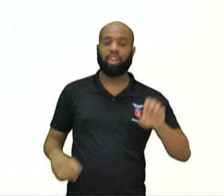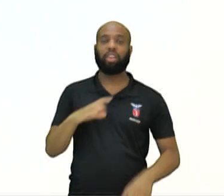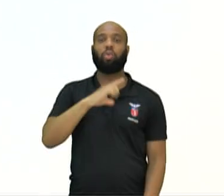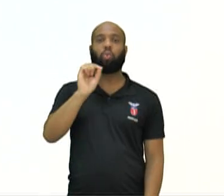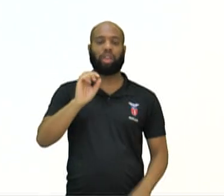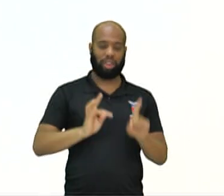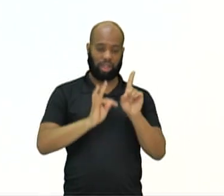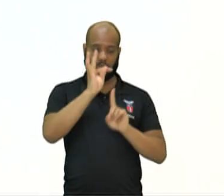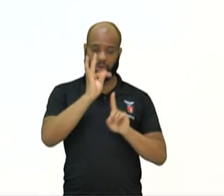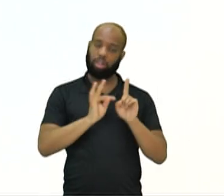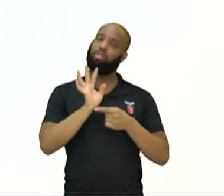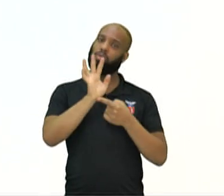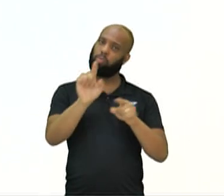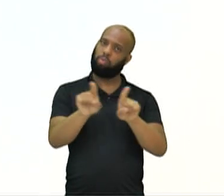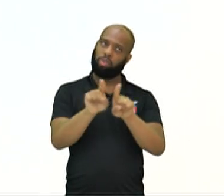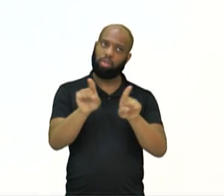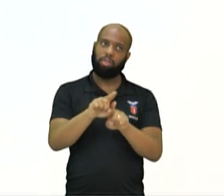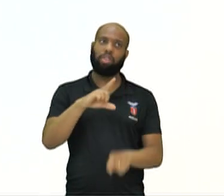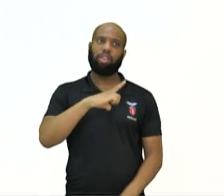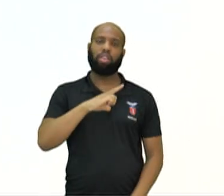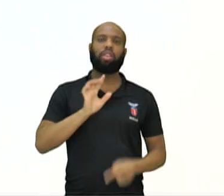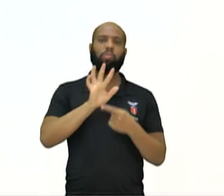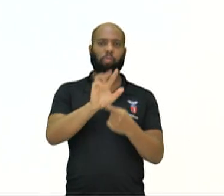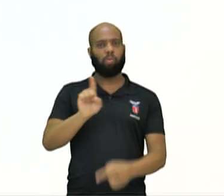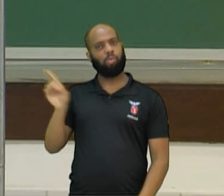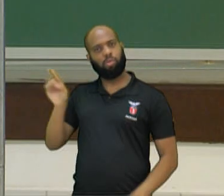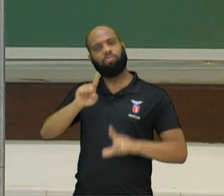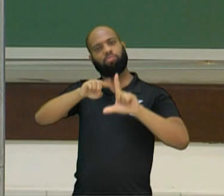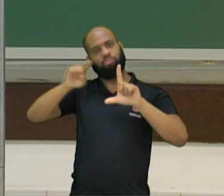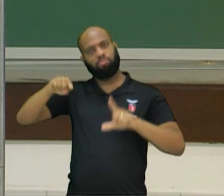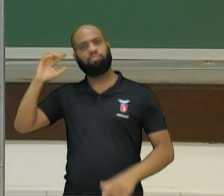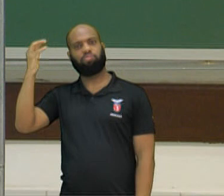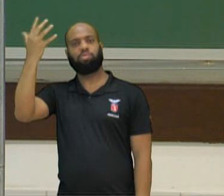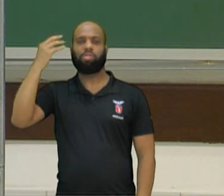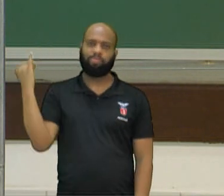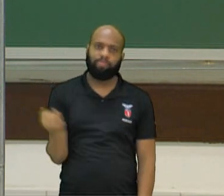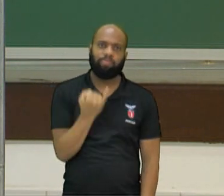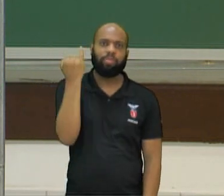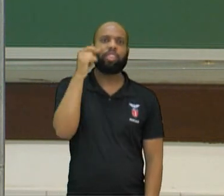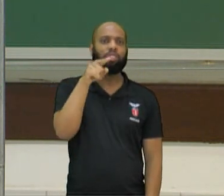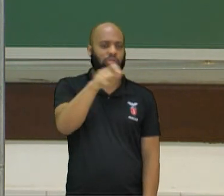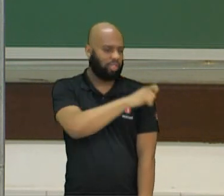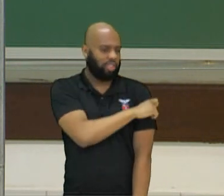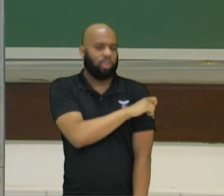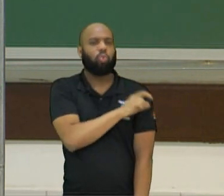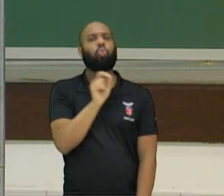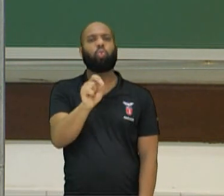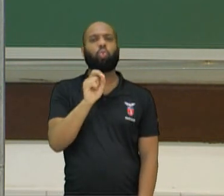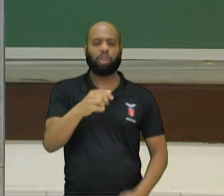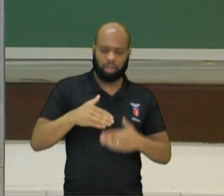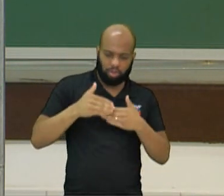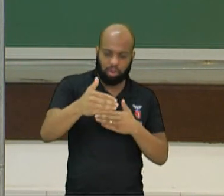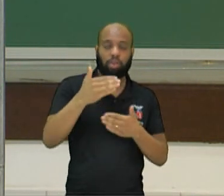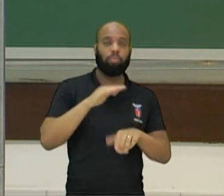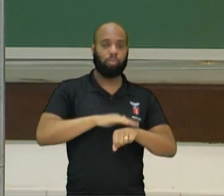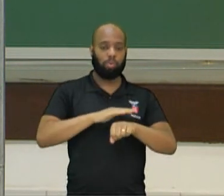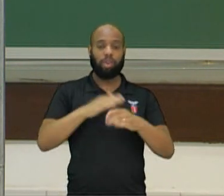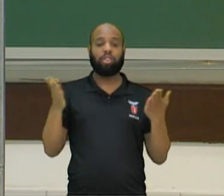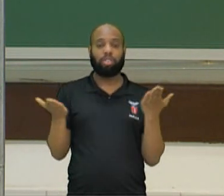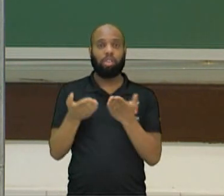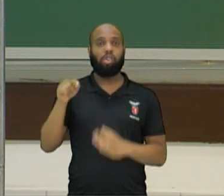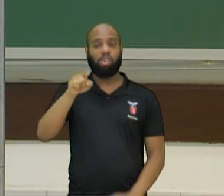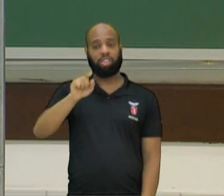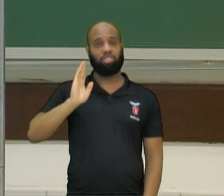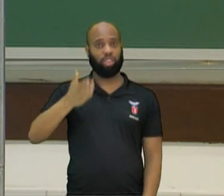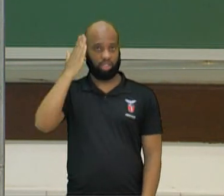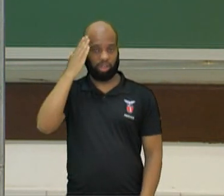de temperaturas indicadas ali para você. Então é fundamental, estudante, que a partir dessas informações a